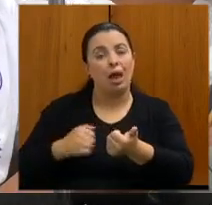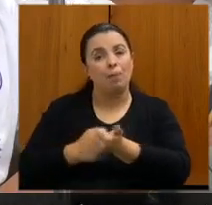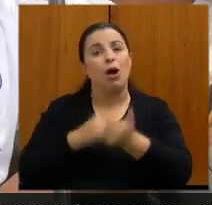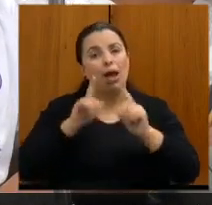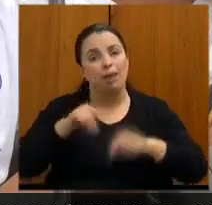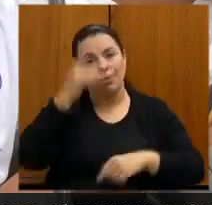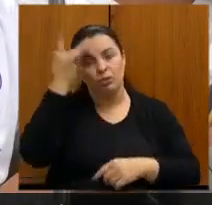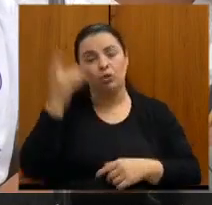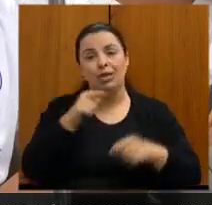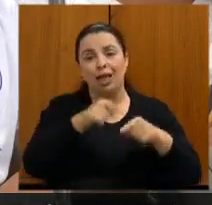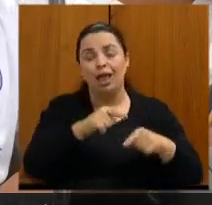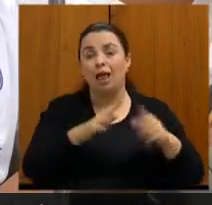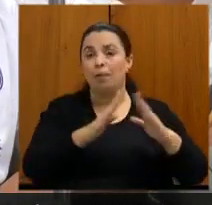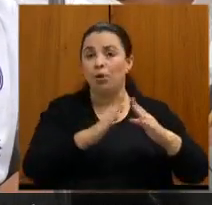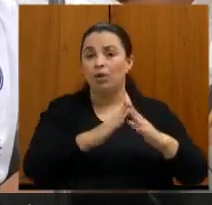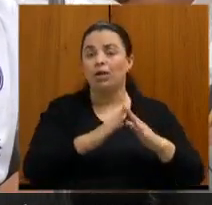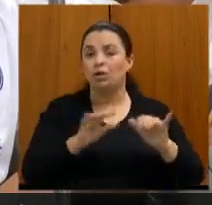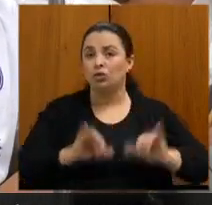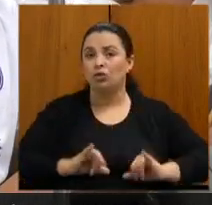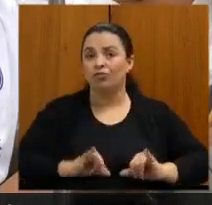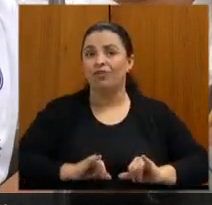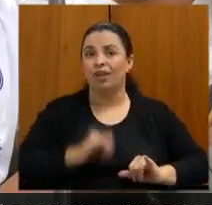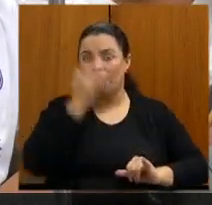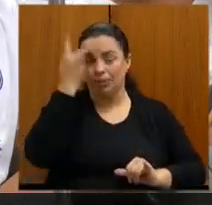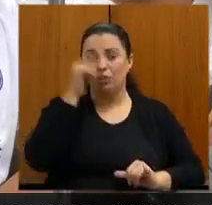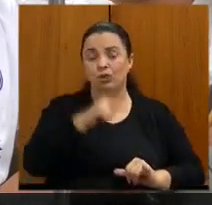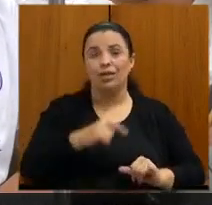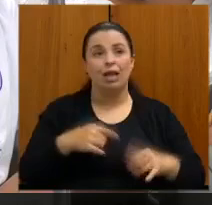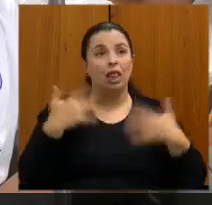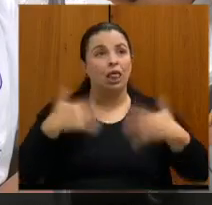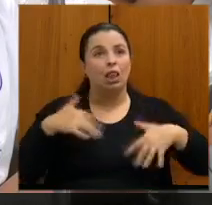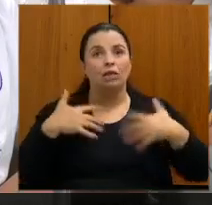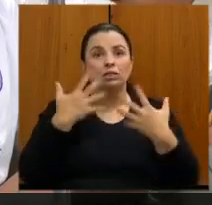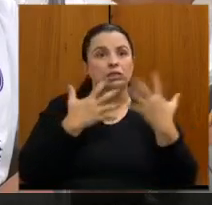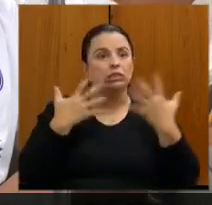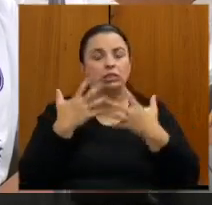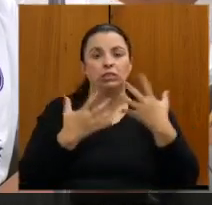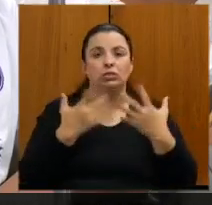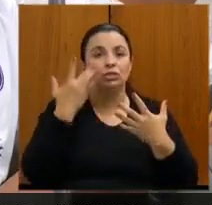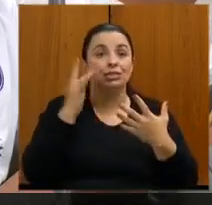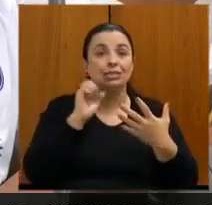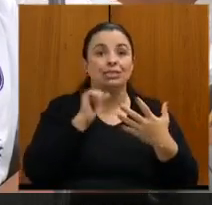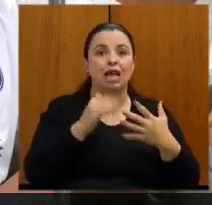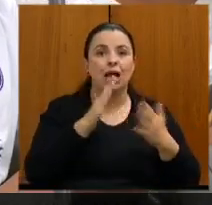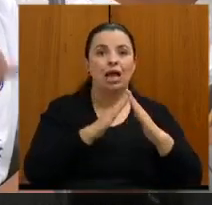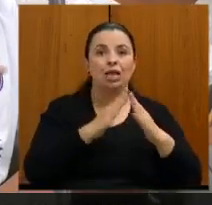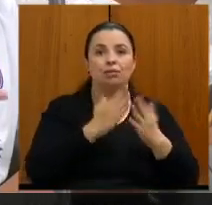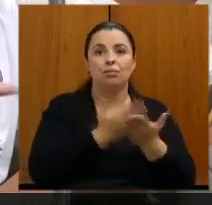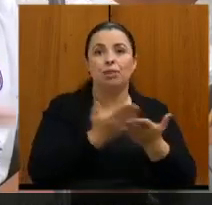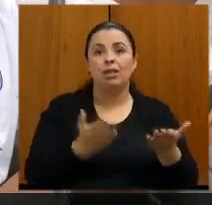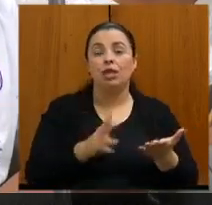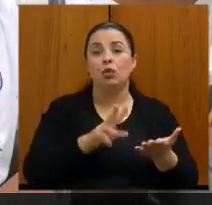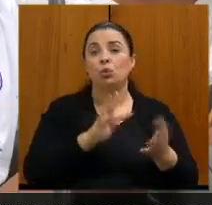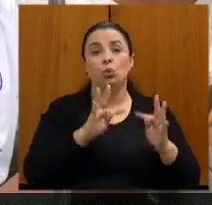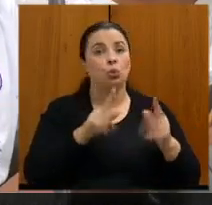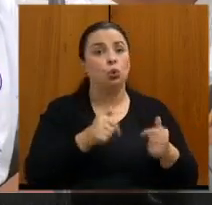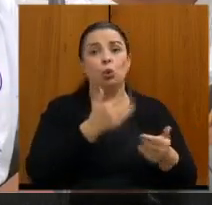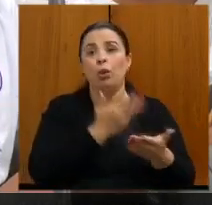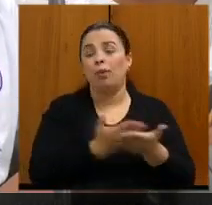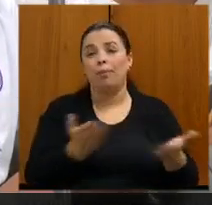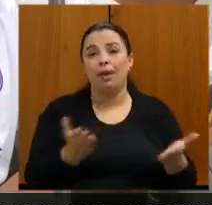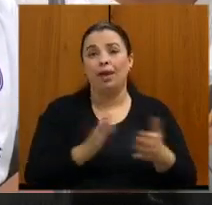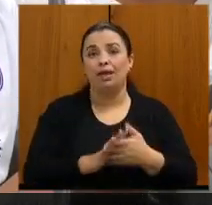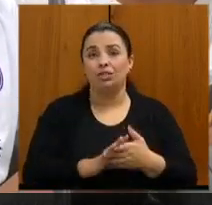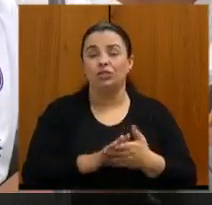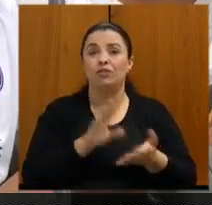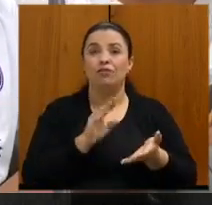é quem tá lá é no desespero que no outro dia que se perder a casa vai perder tudo não vai ter lugar